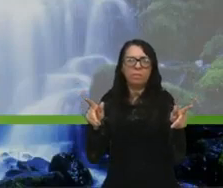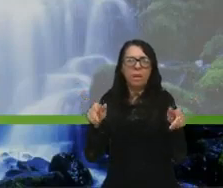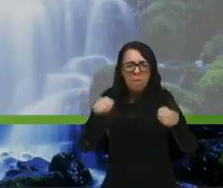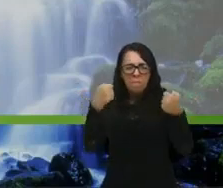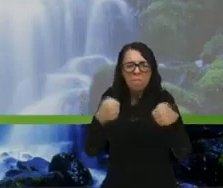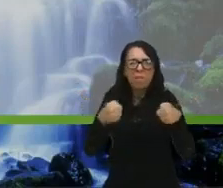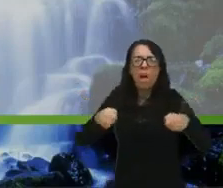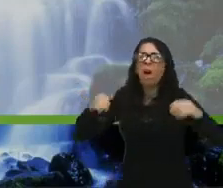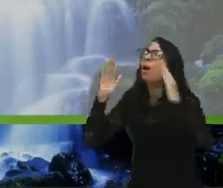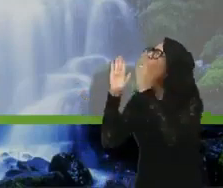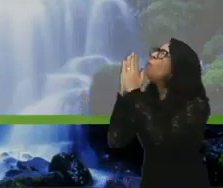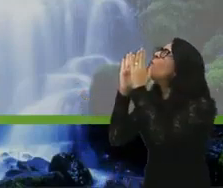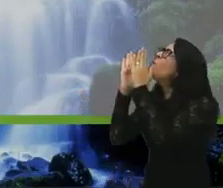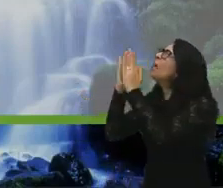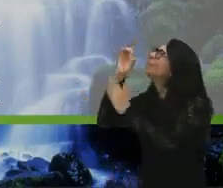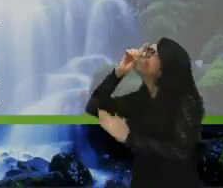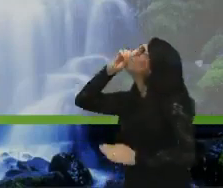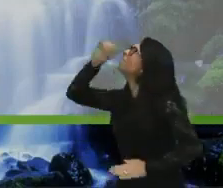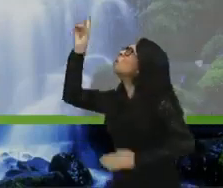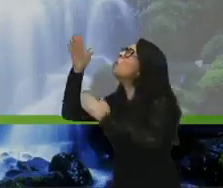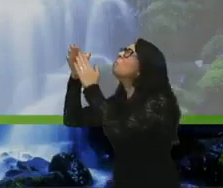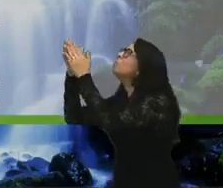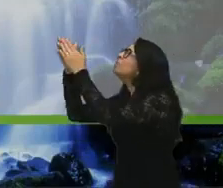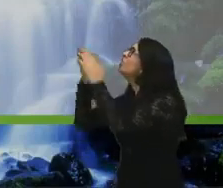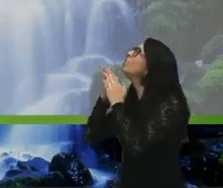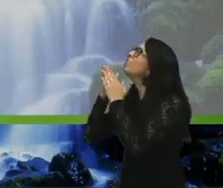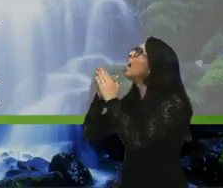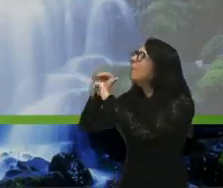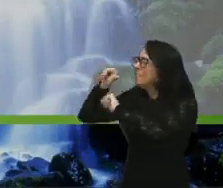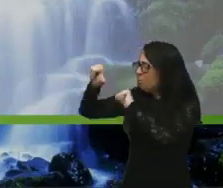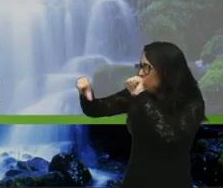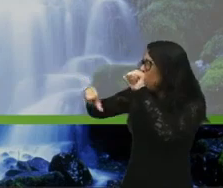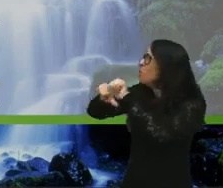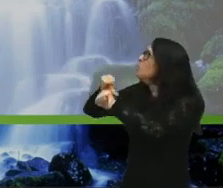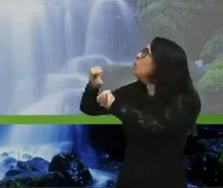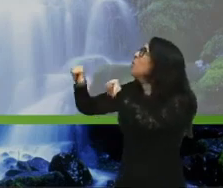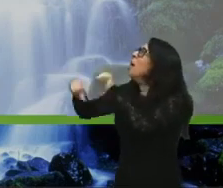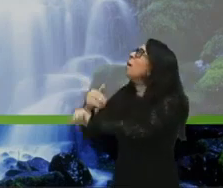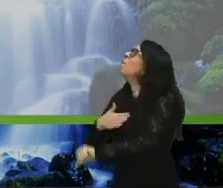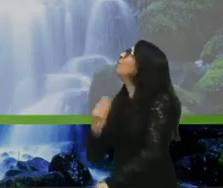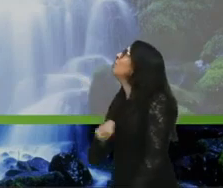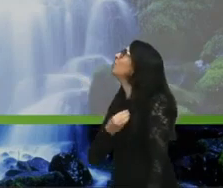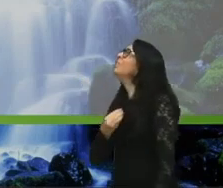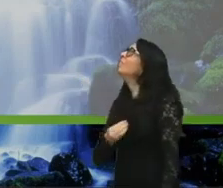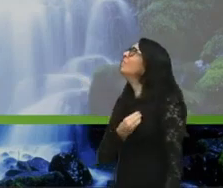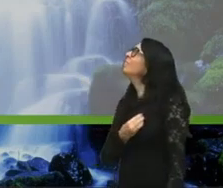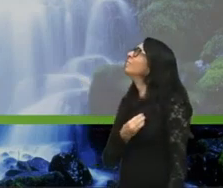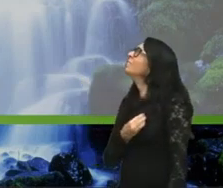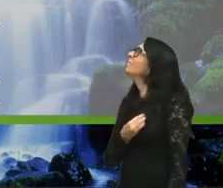dê sabedoria e discernimento para lidar com o dinheiro, com os bens materiais.